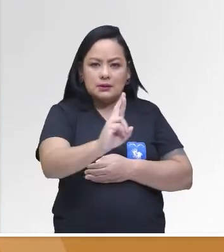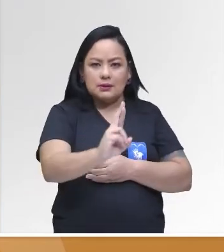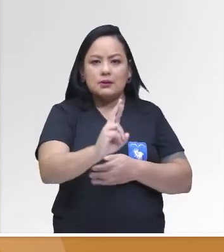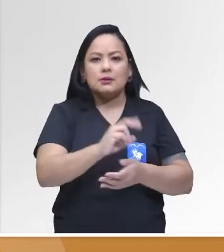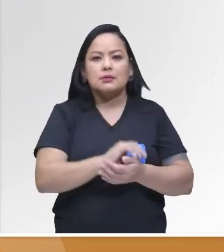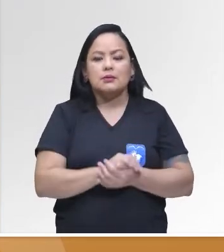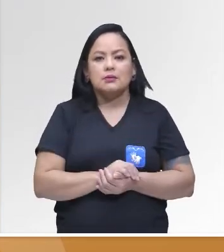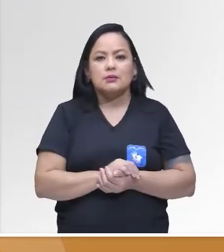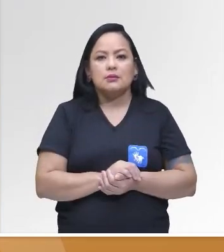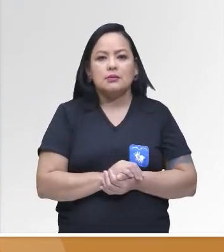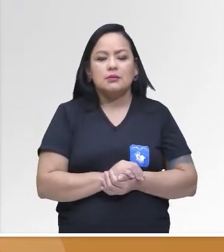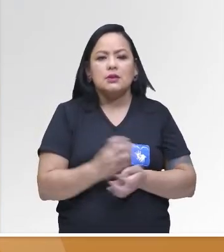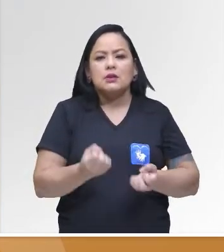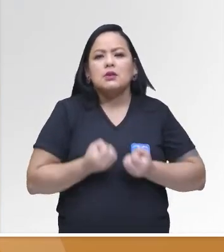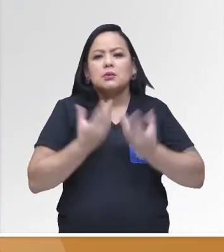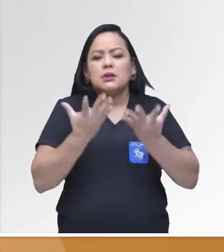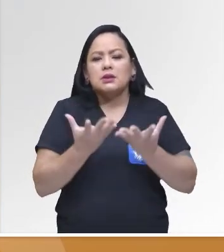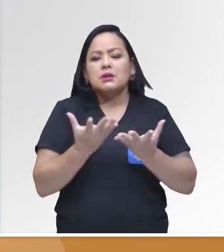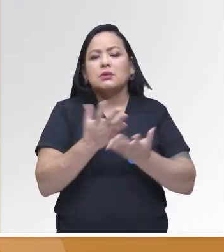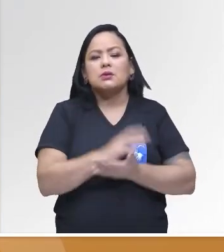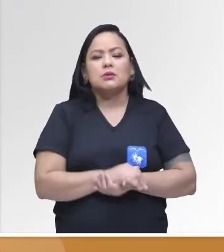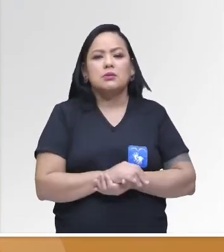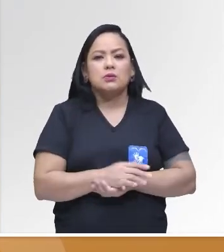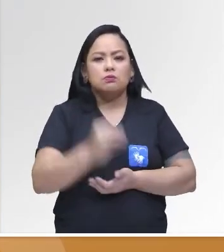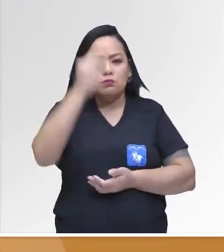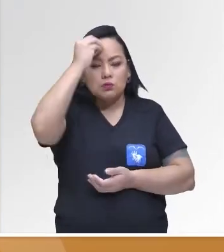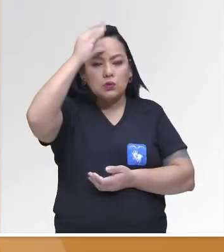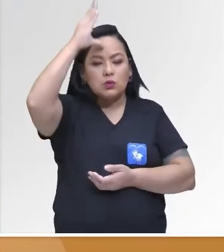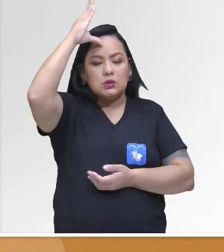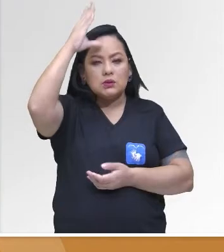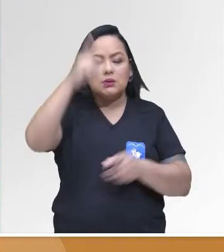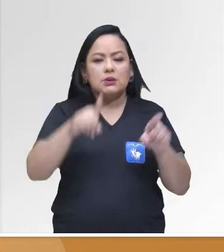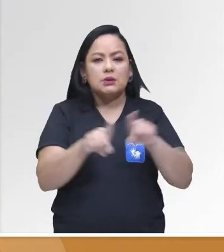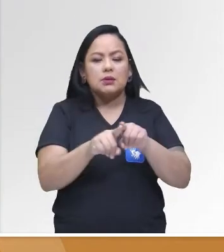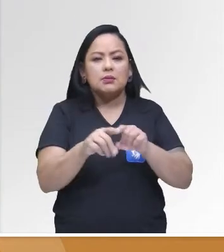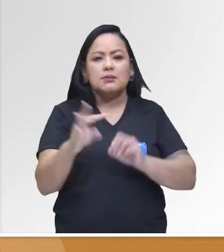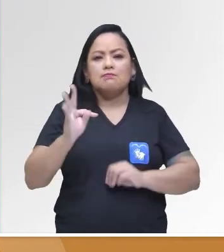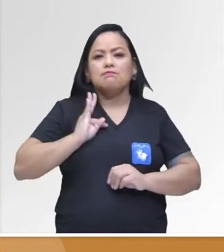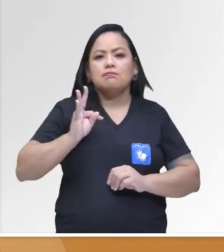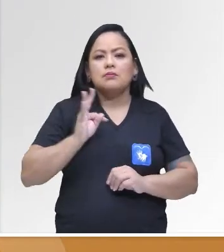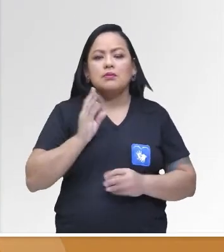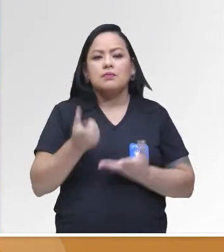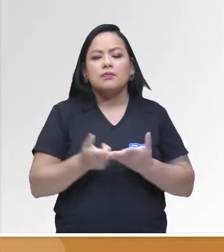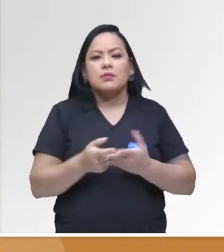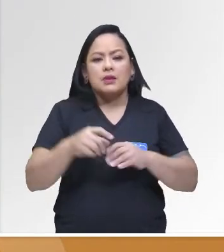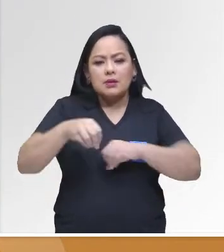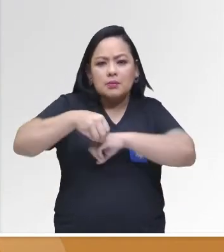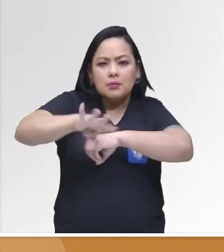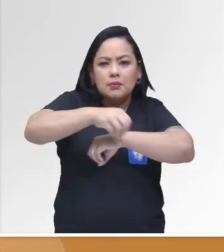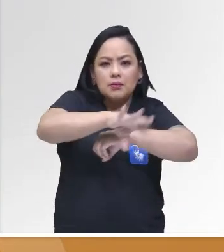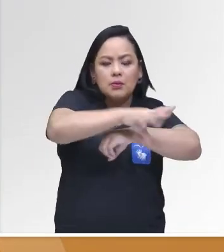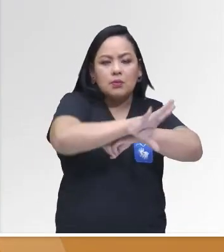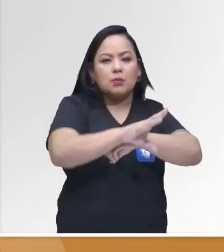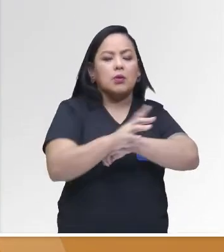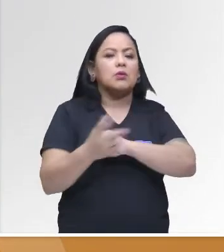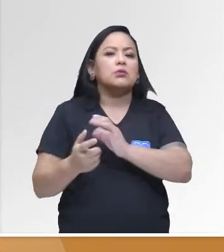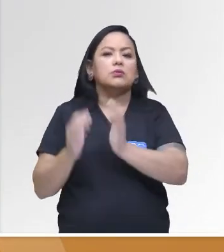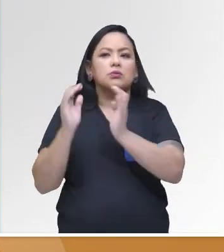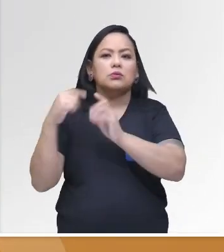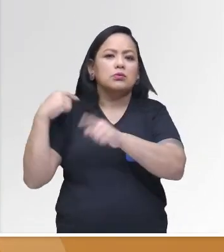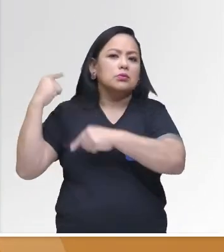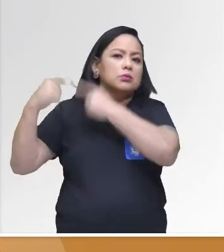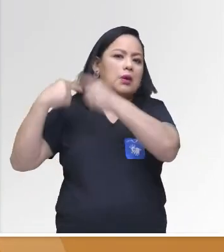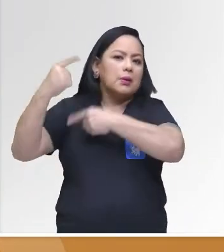representações, expressões, conhecimentos e técnicas transmitidos de geração